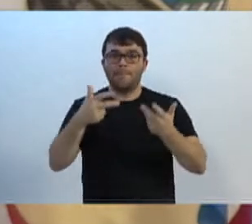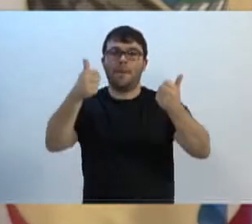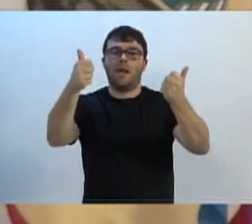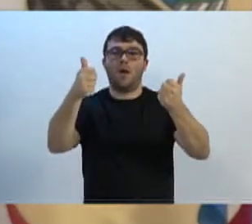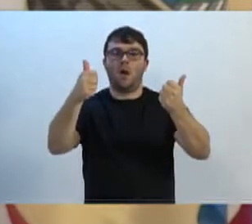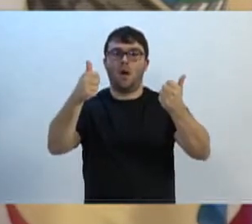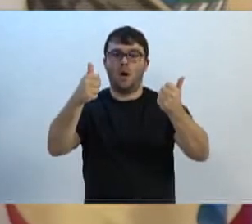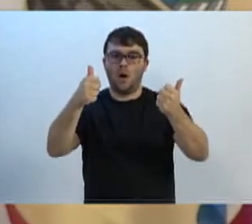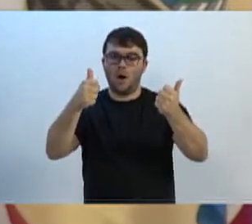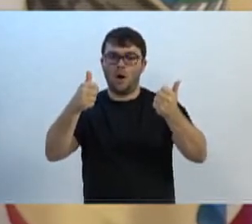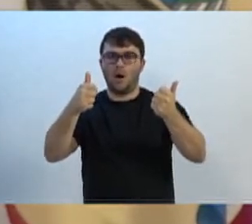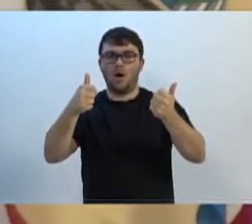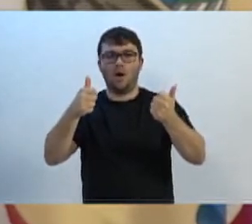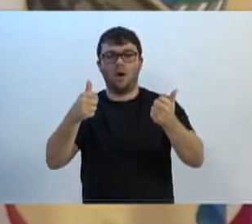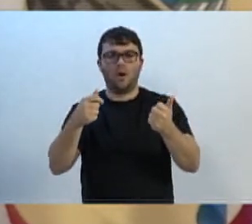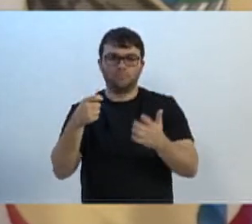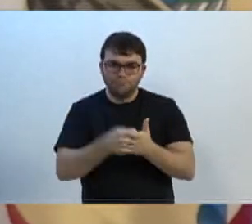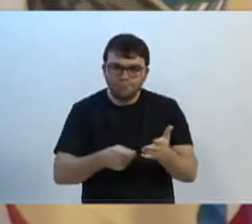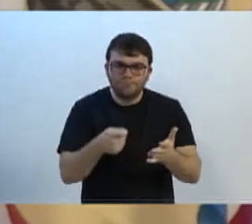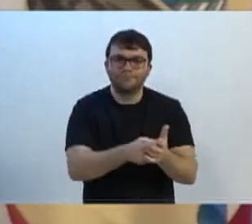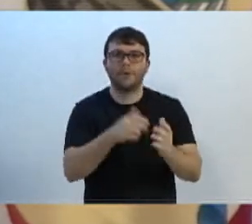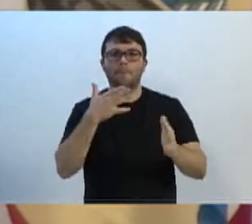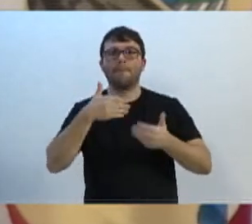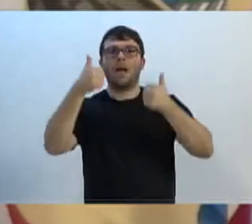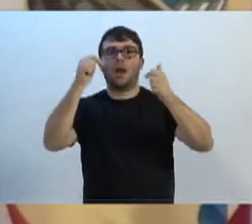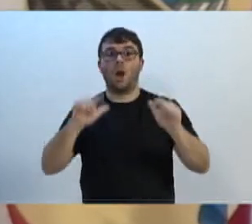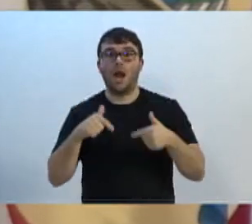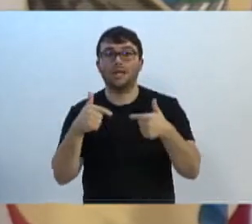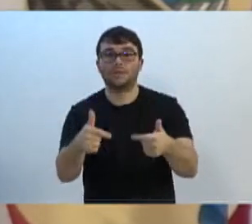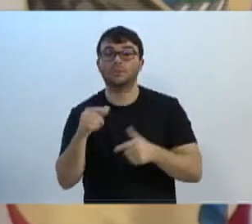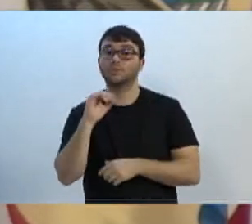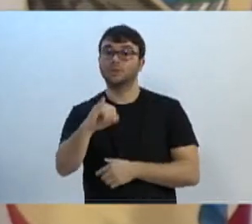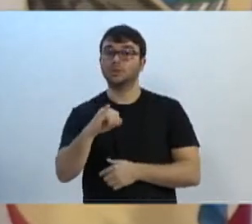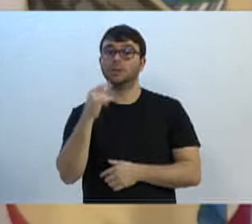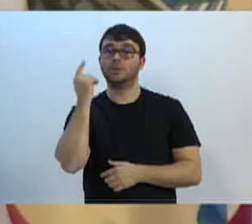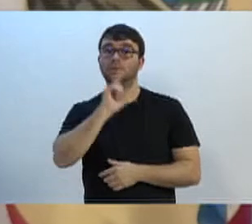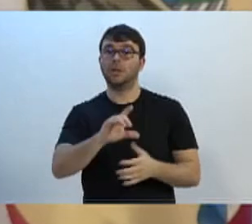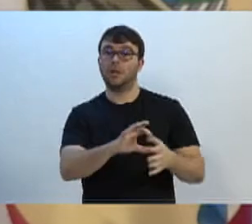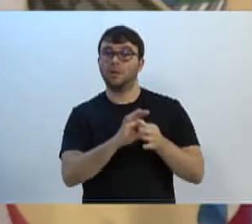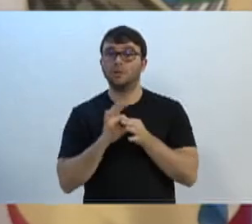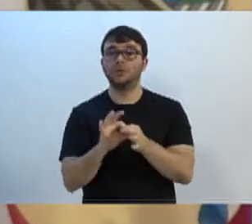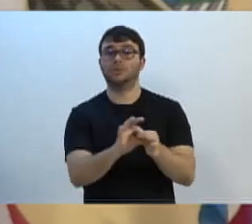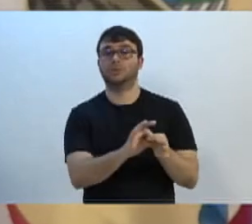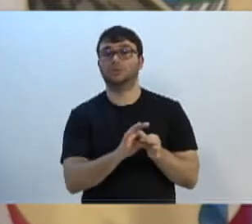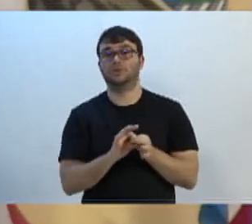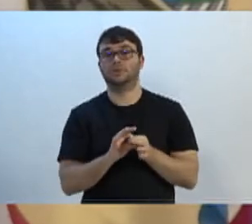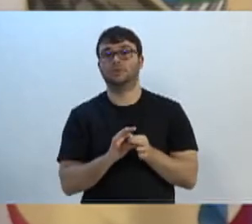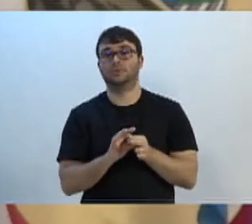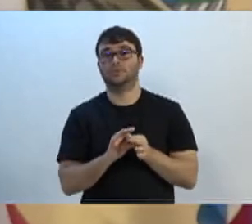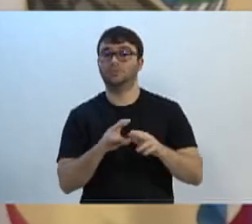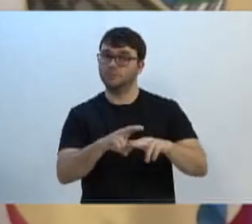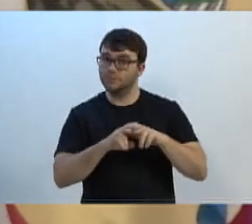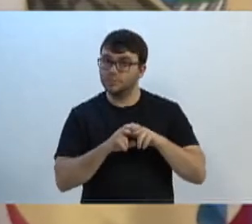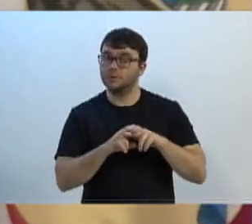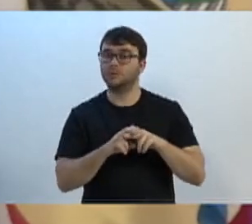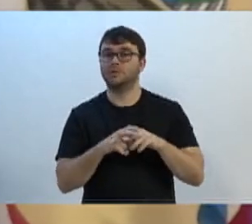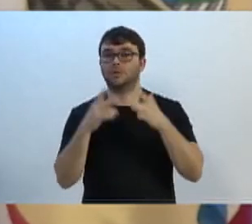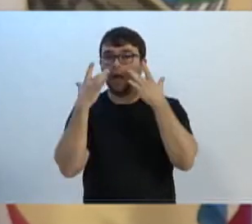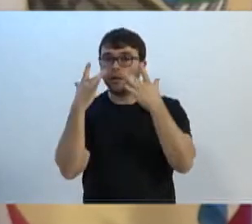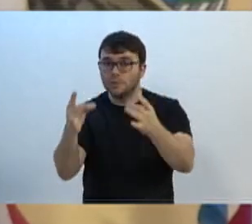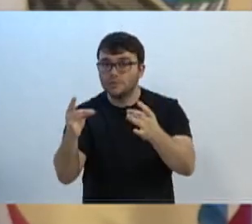no combate efetividade nas ações se nós tivermos Unidos e aí é um alento que eu faço aqui